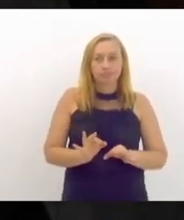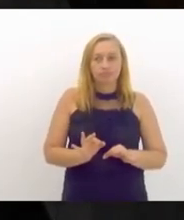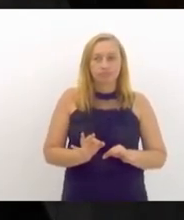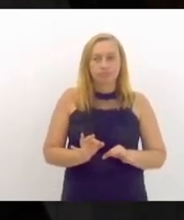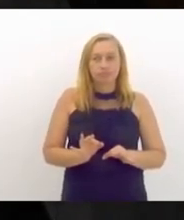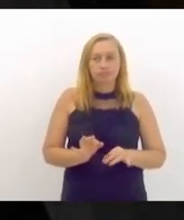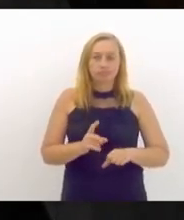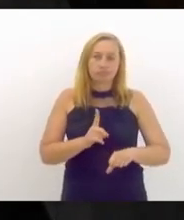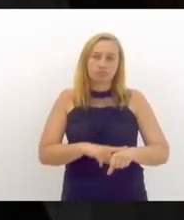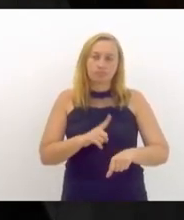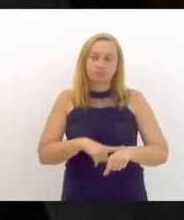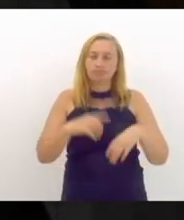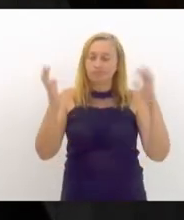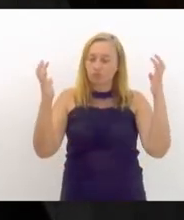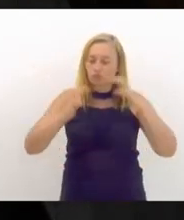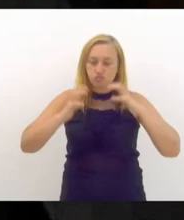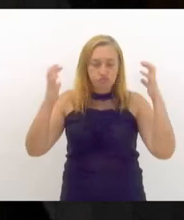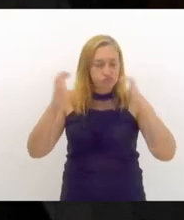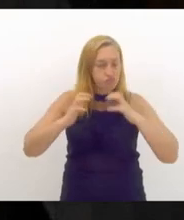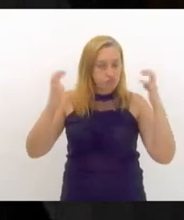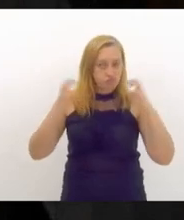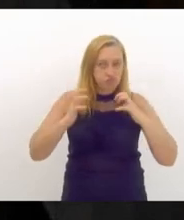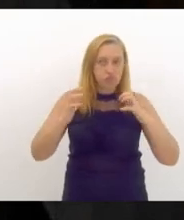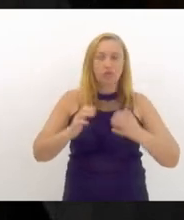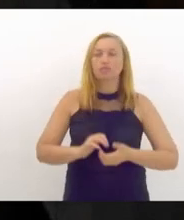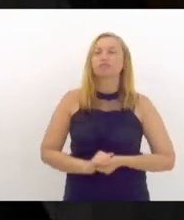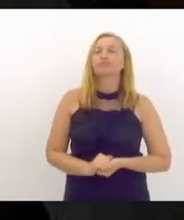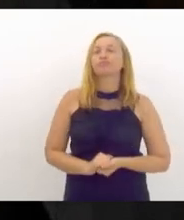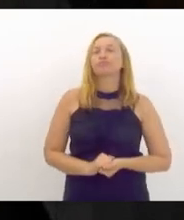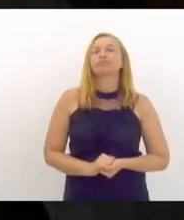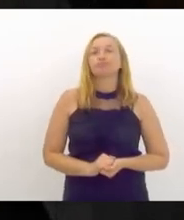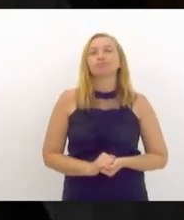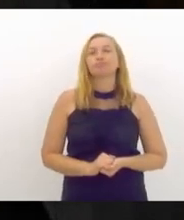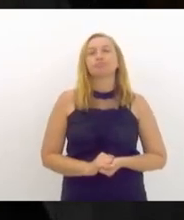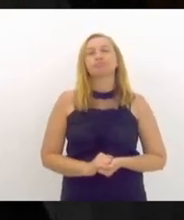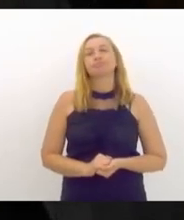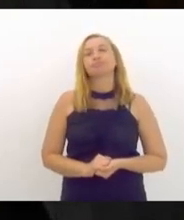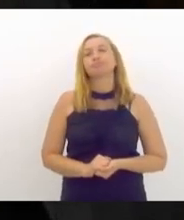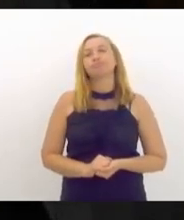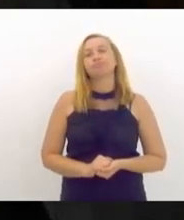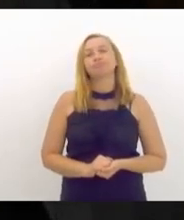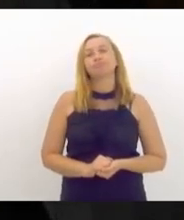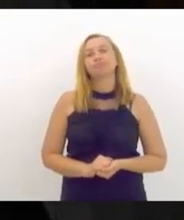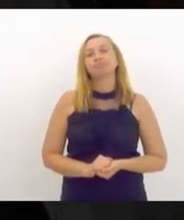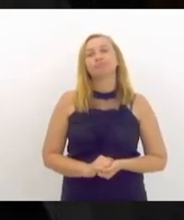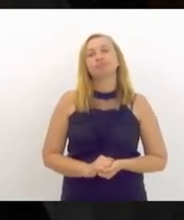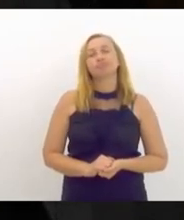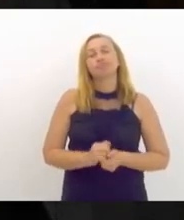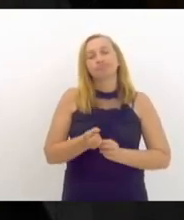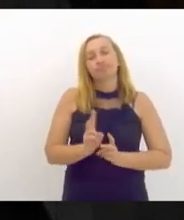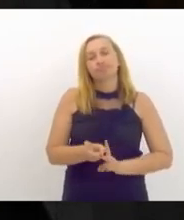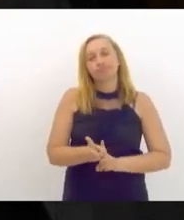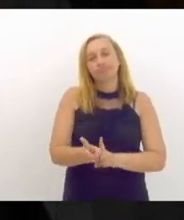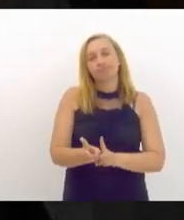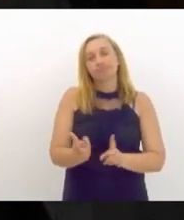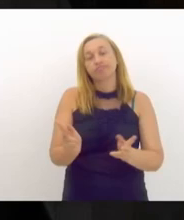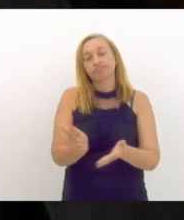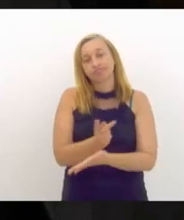enfrentar essas tragédias. E elas continuarão a